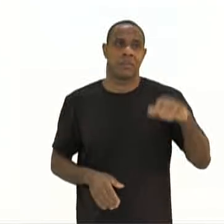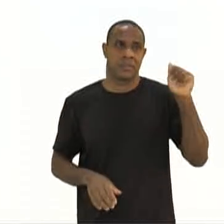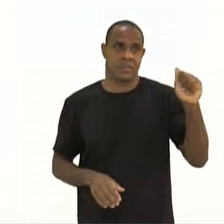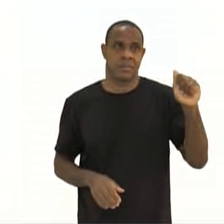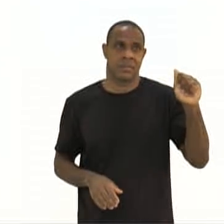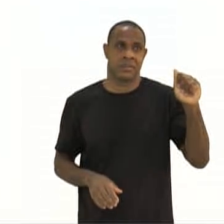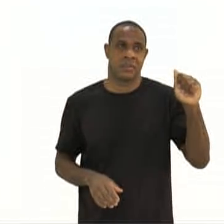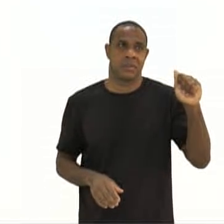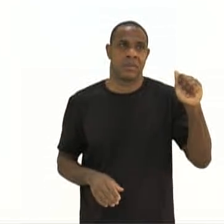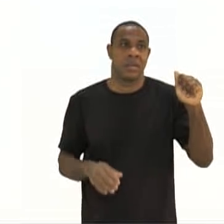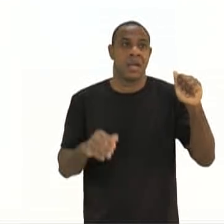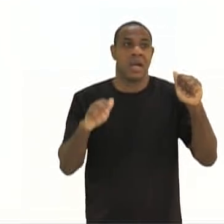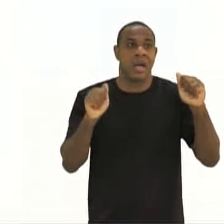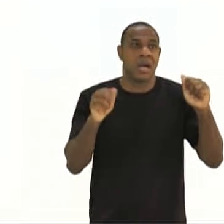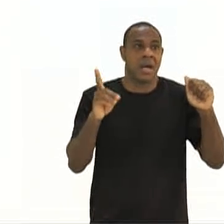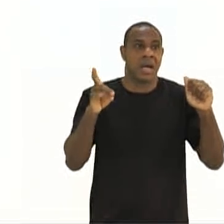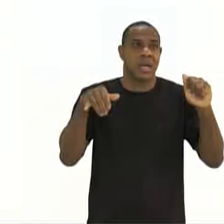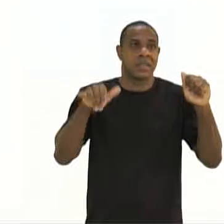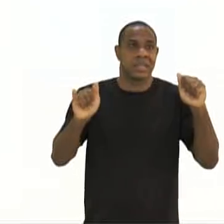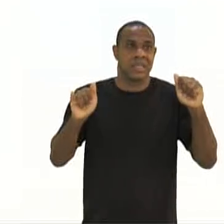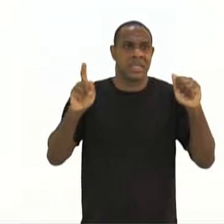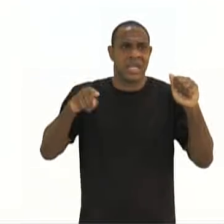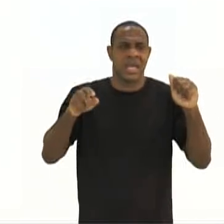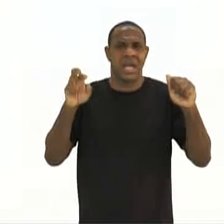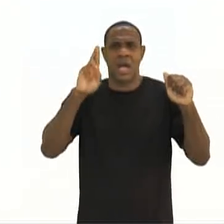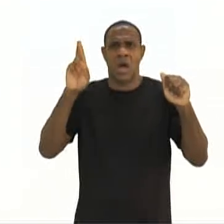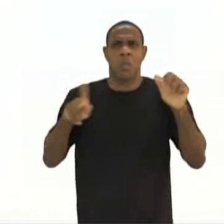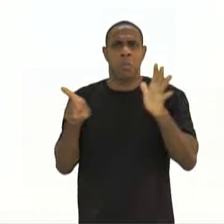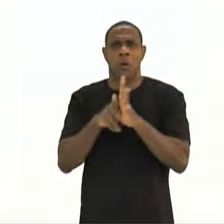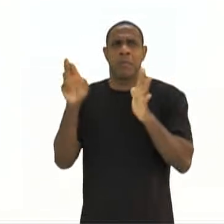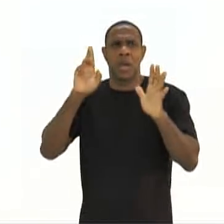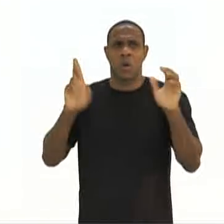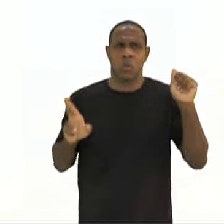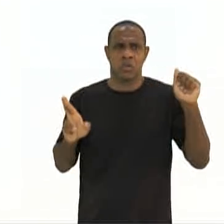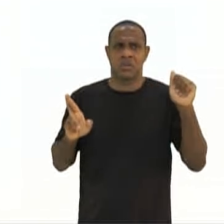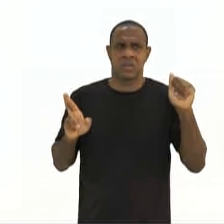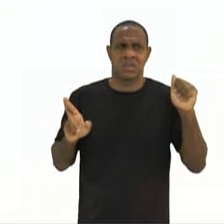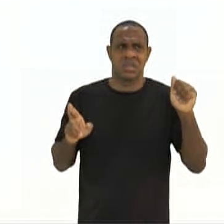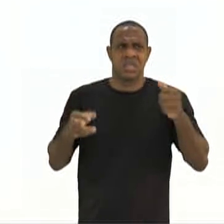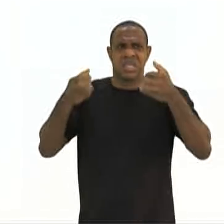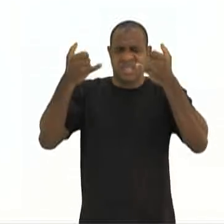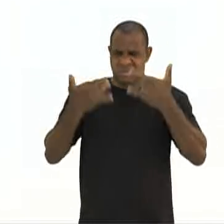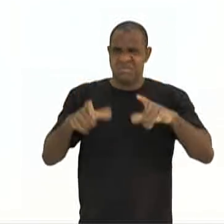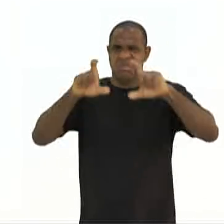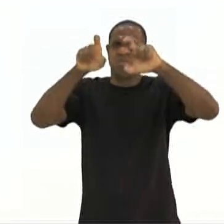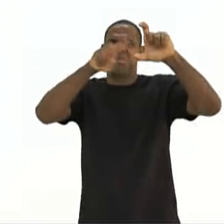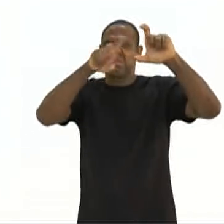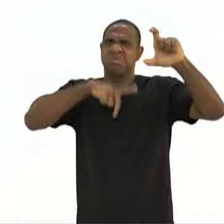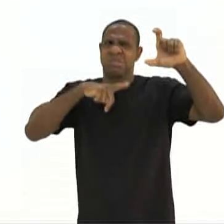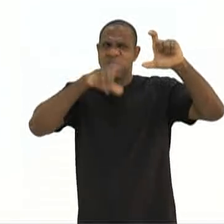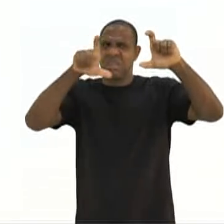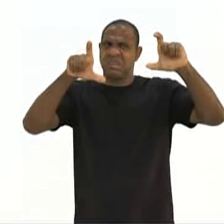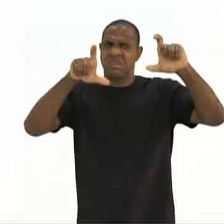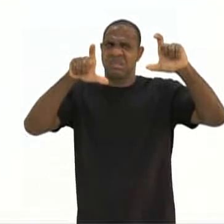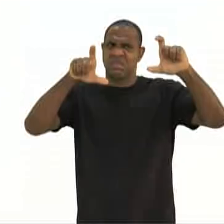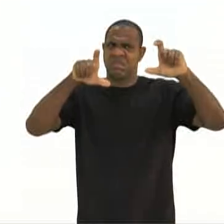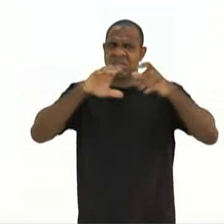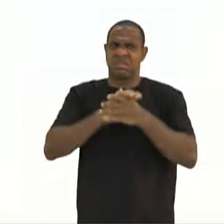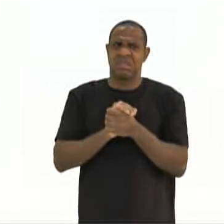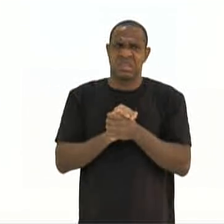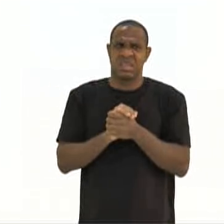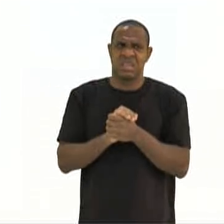A, Andrei é russo. Será que ele é russo? Está dizendo aqui, ó, vamos ver onde que está isso. Ó.